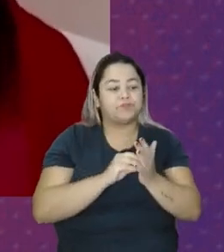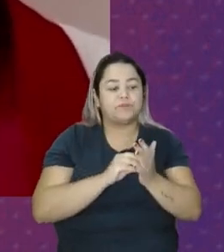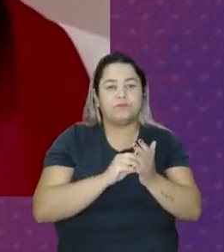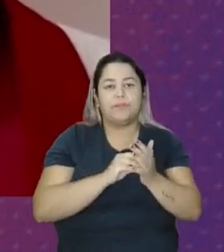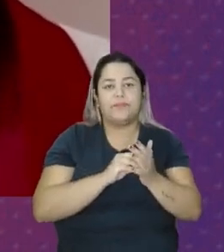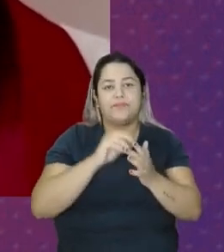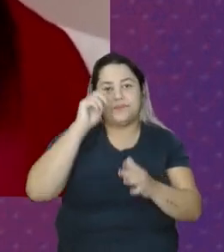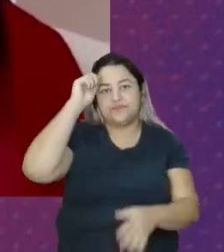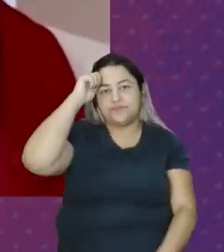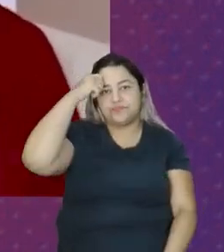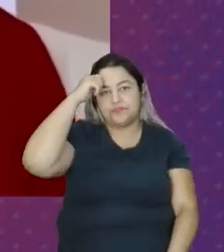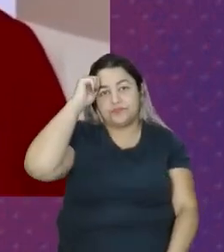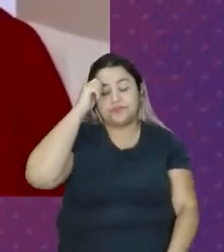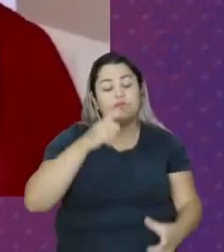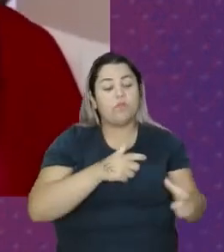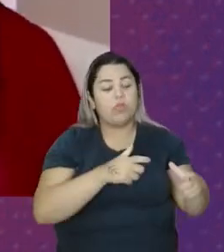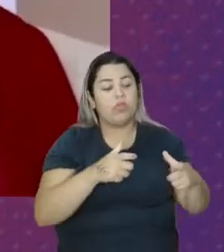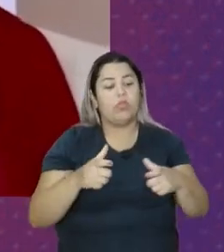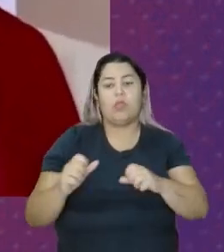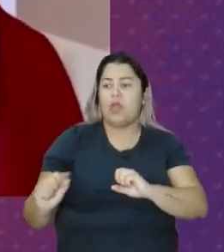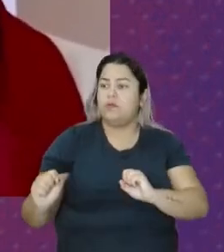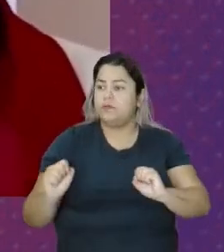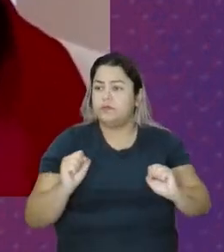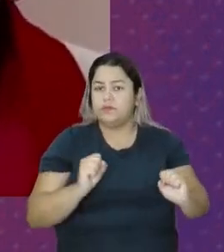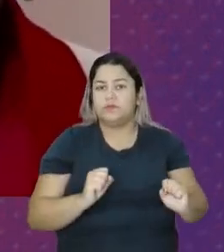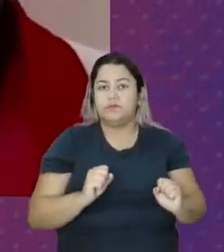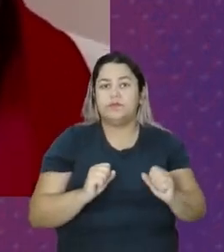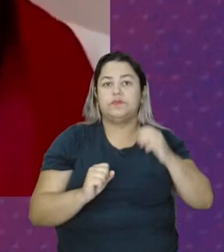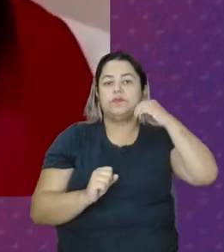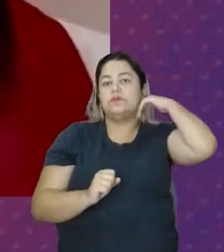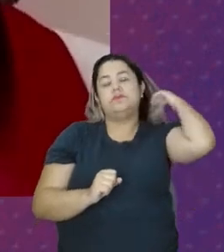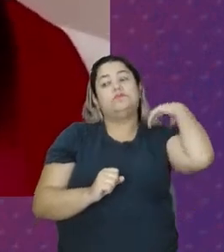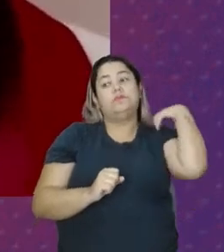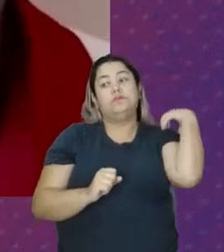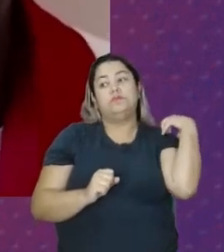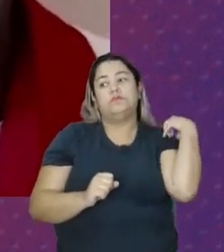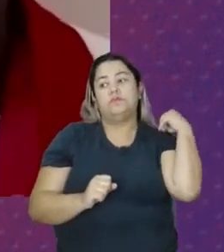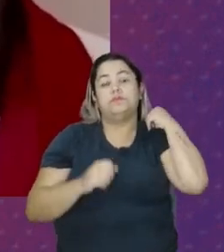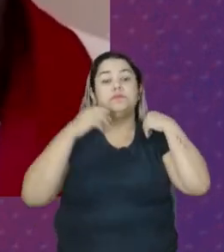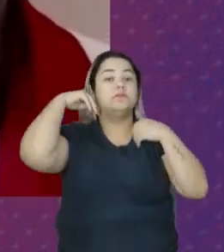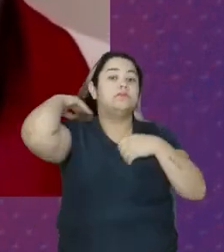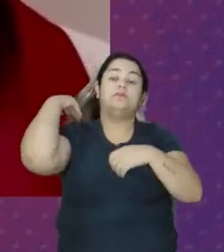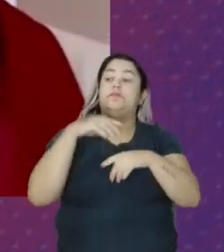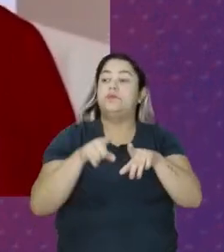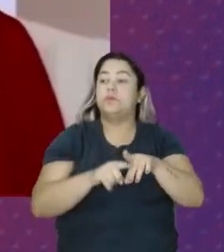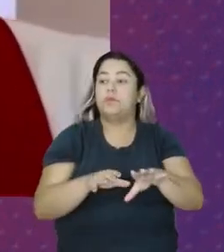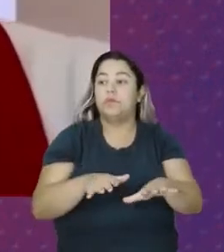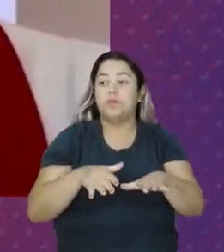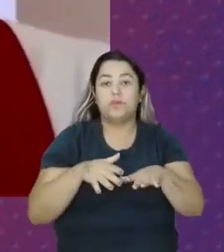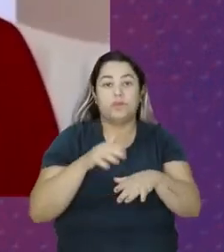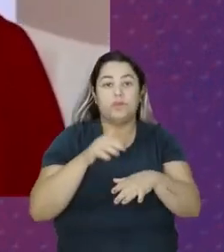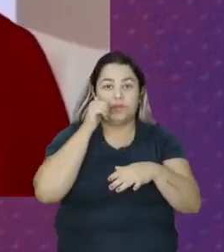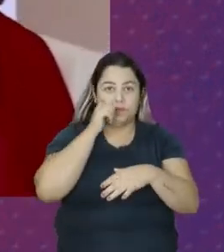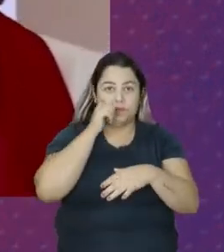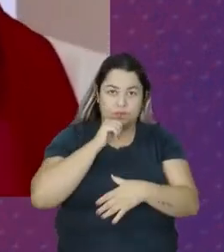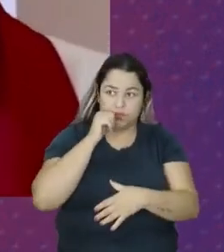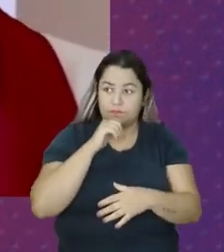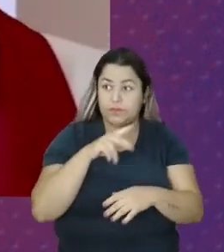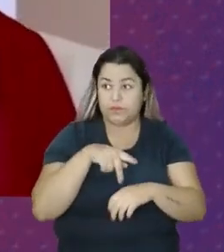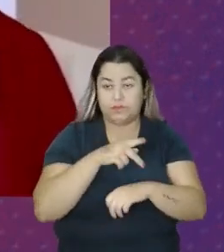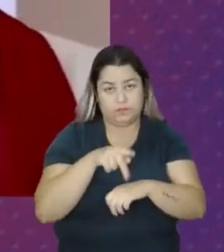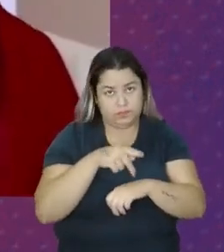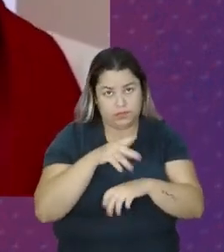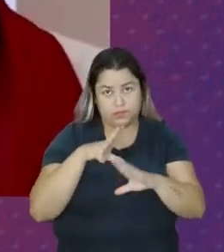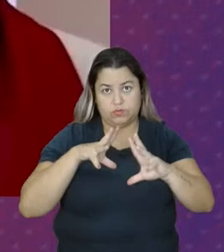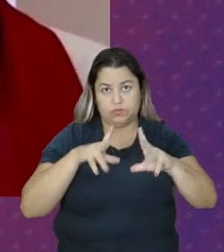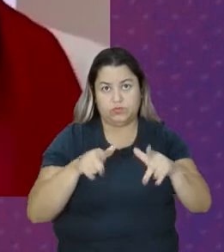de negros em espaços de poder, diante das marchas feitas pelas mulheres negras no país todo,